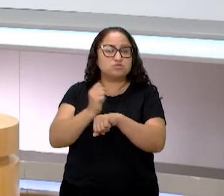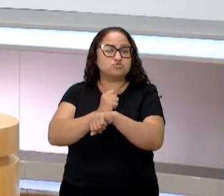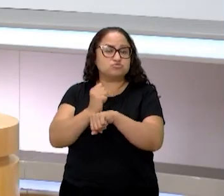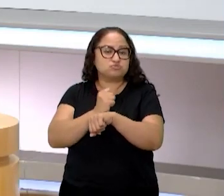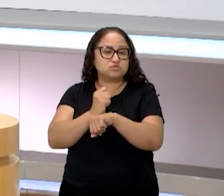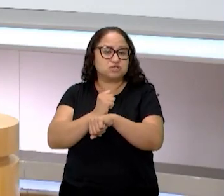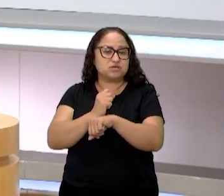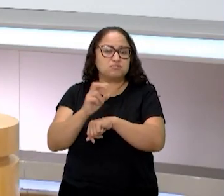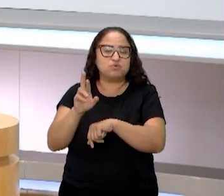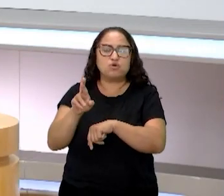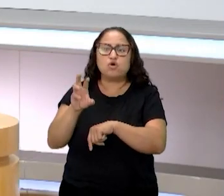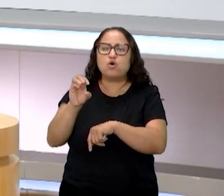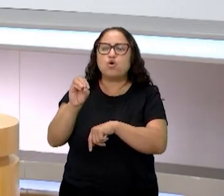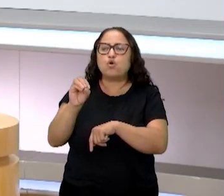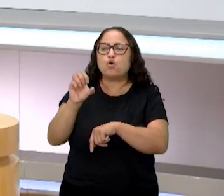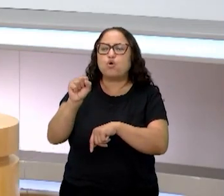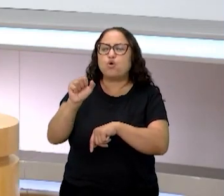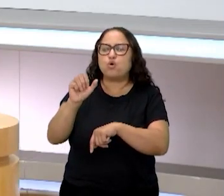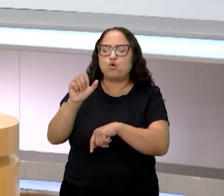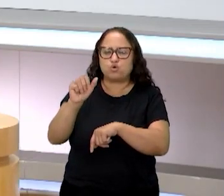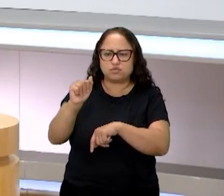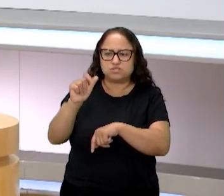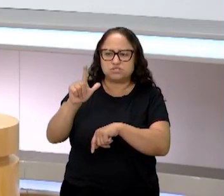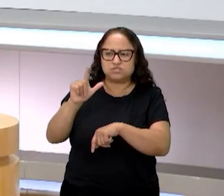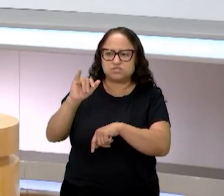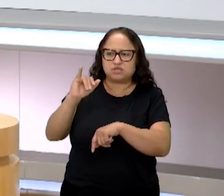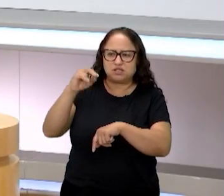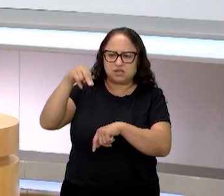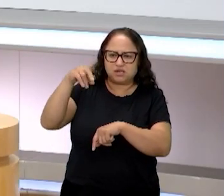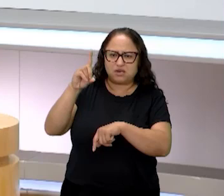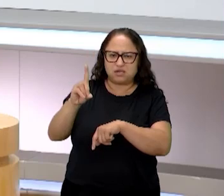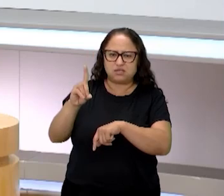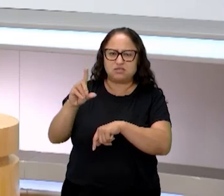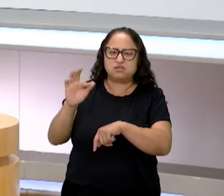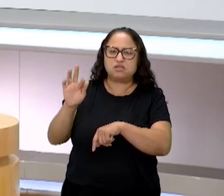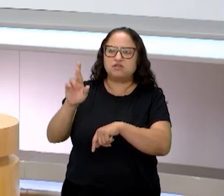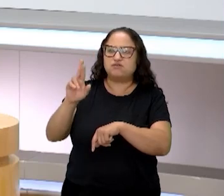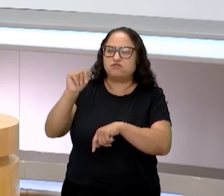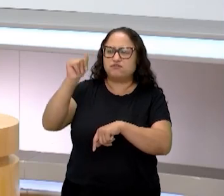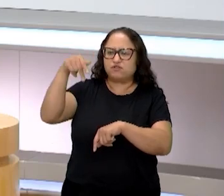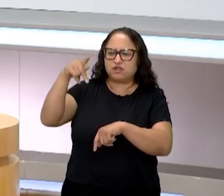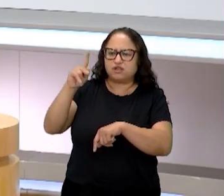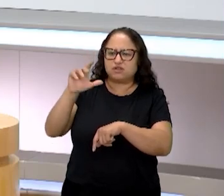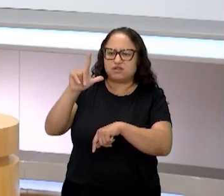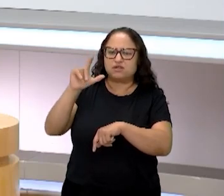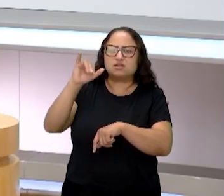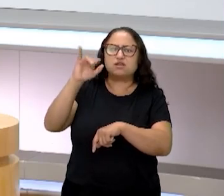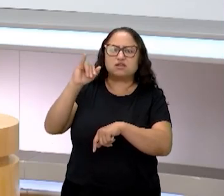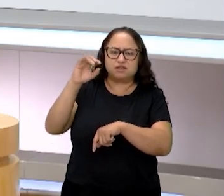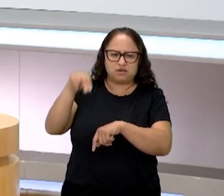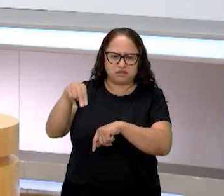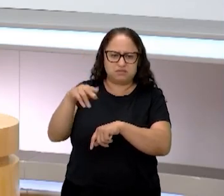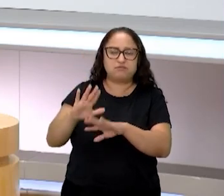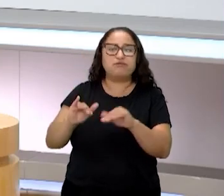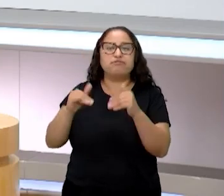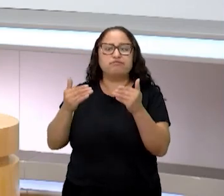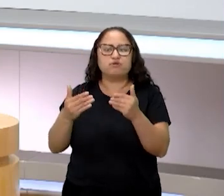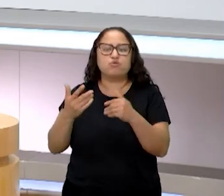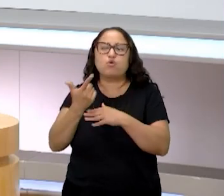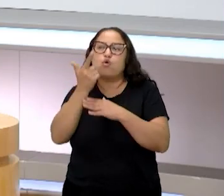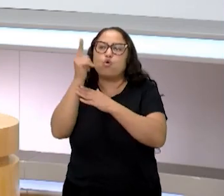tempo, a Rosalind Franklin, ela trabalhava num laboratório junto com outros cientistas. E foi aí que, com os estudos